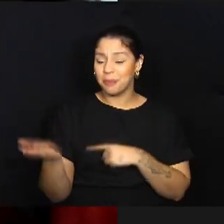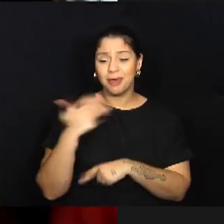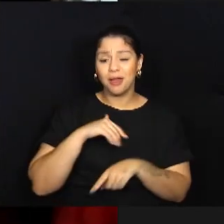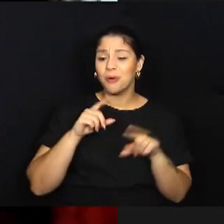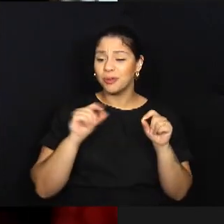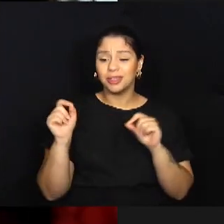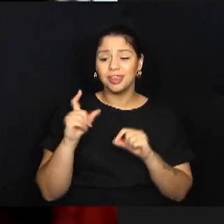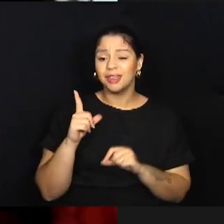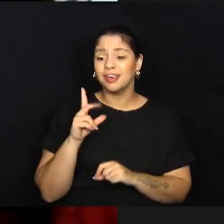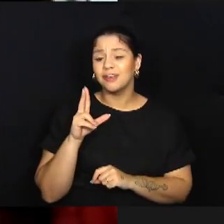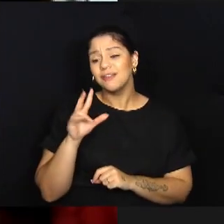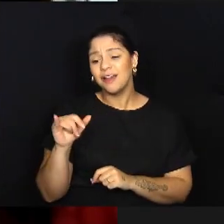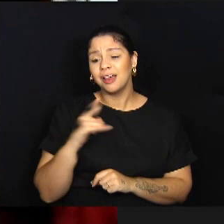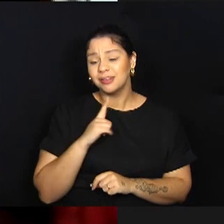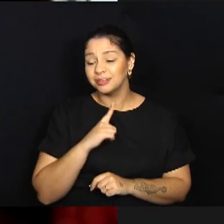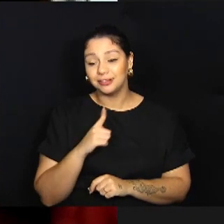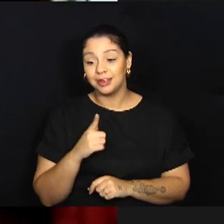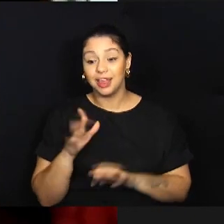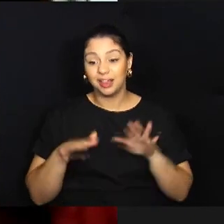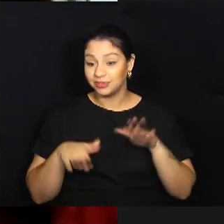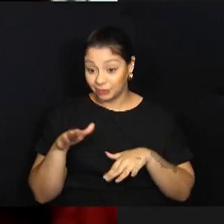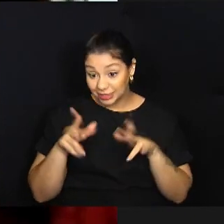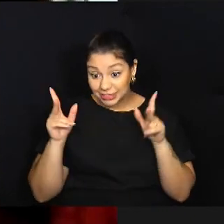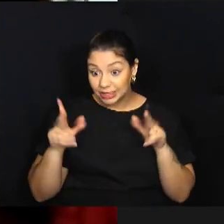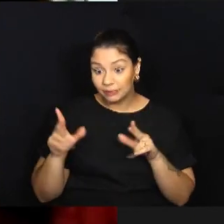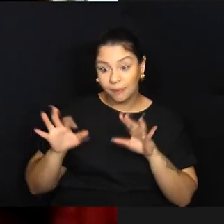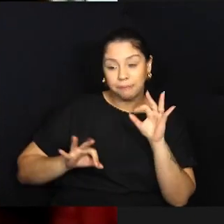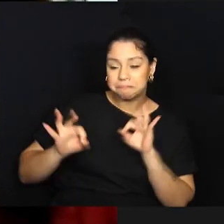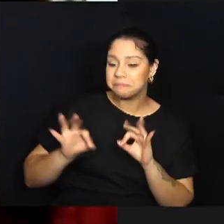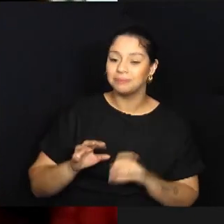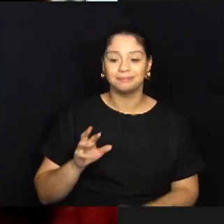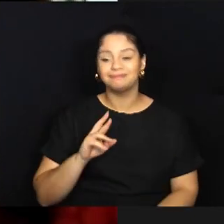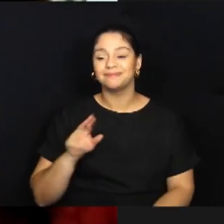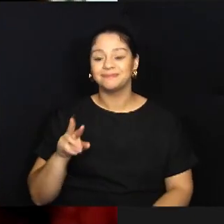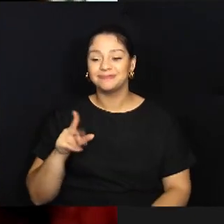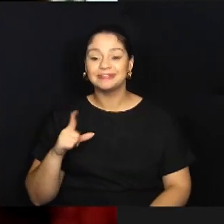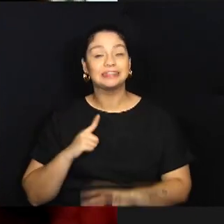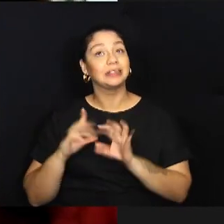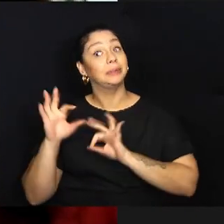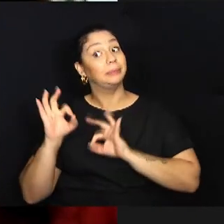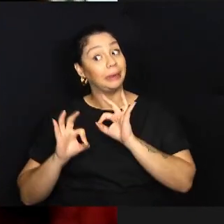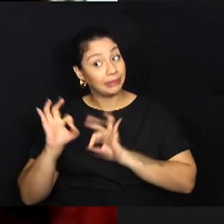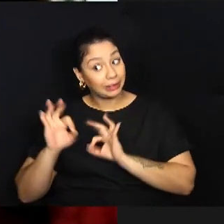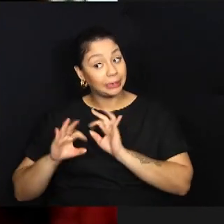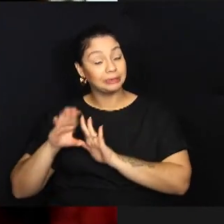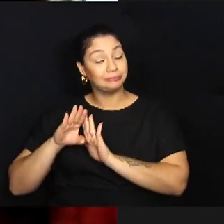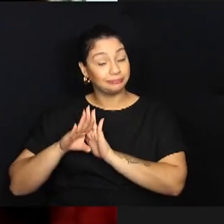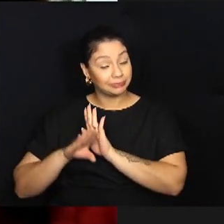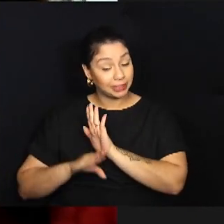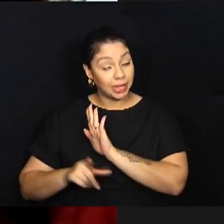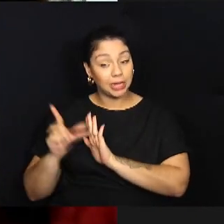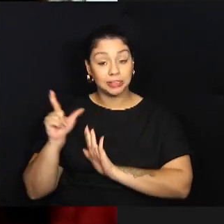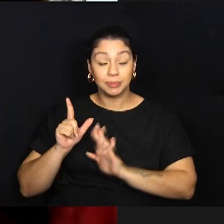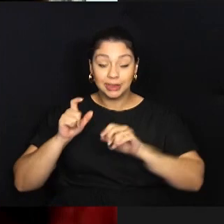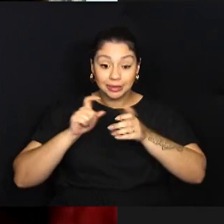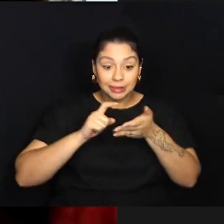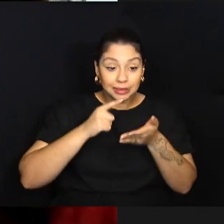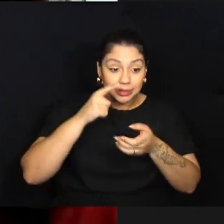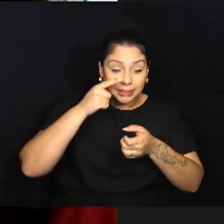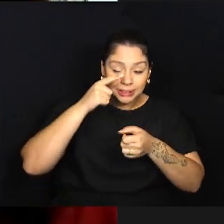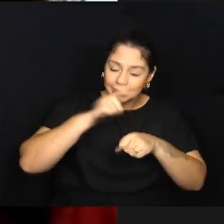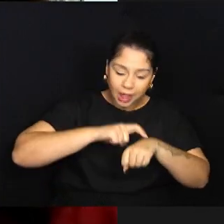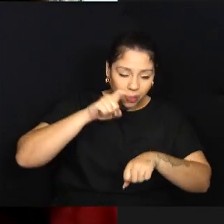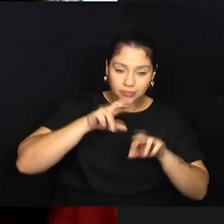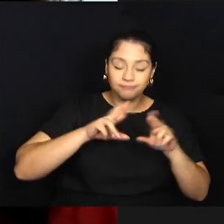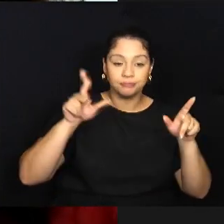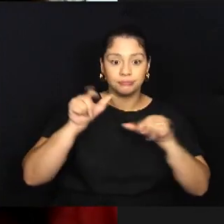que vai acontecer, né? Nem sempre acontece como a gente planeja, né? A gente planeja, mas nem sempre acontece. Eu acho que cabe a cada